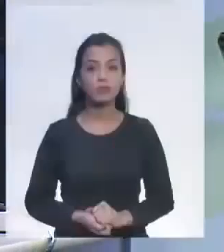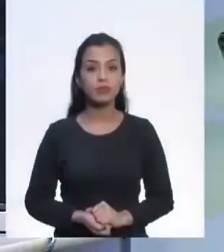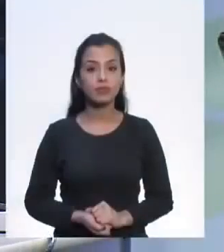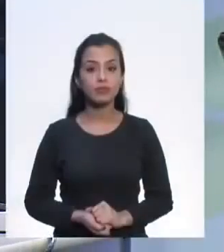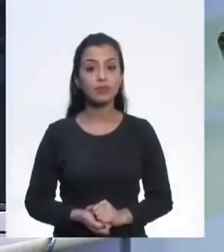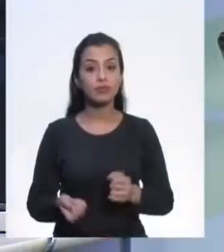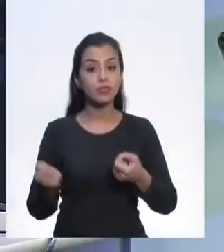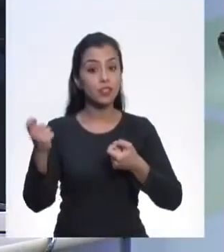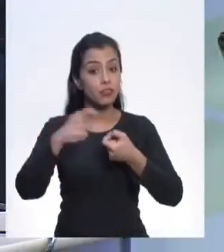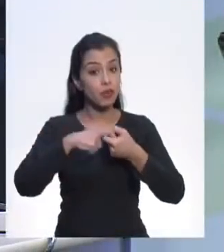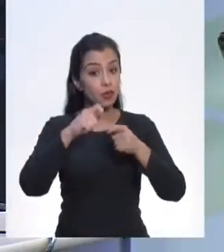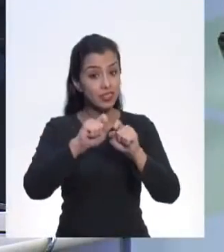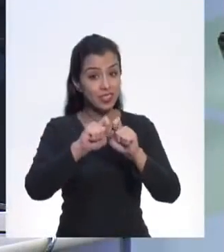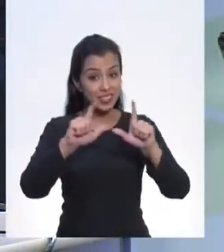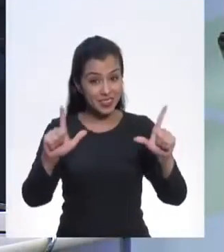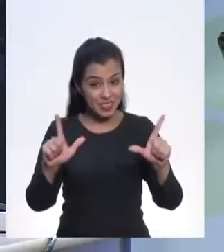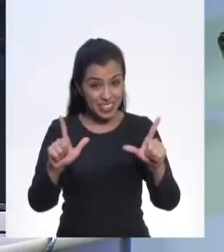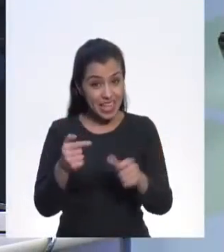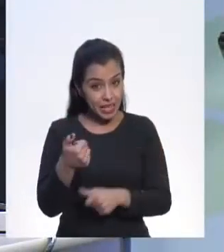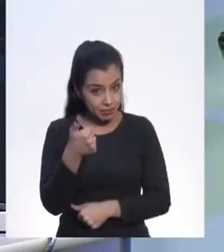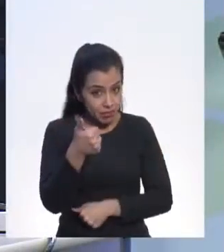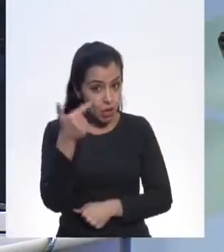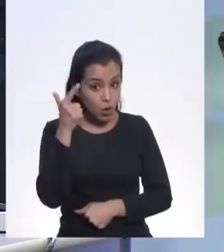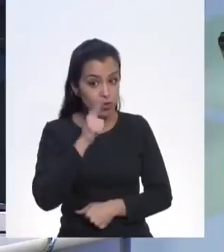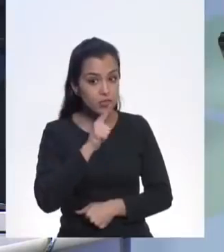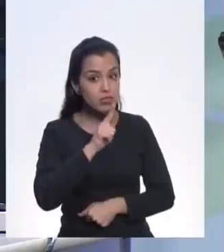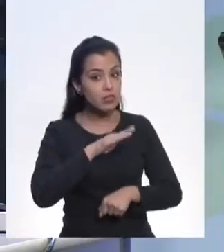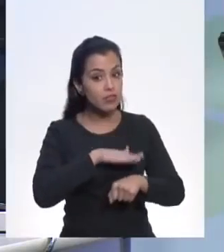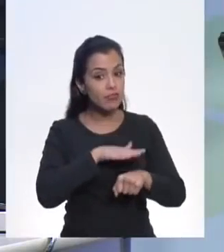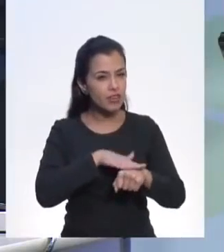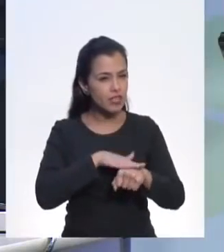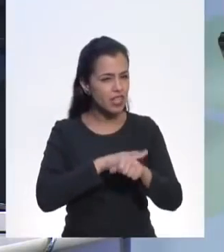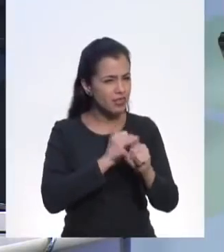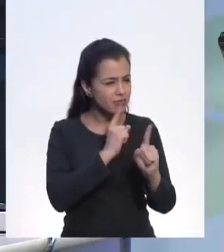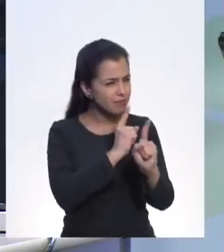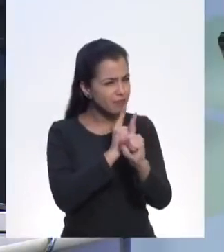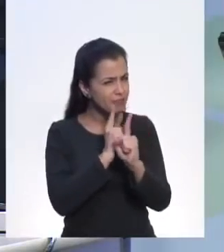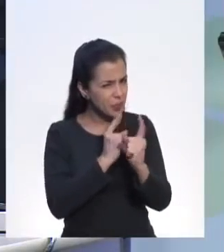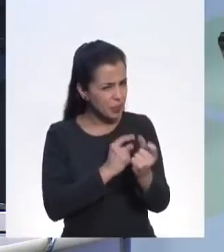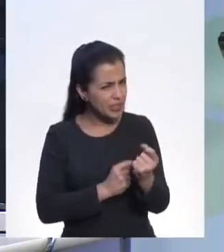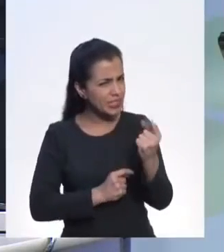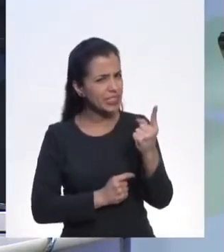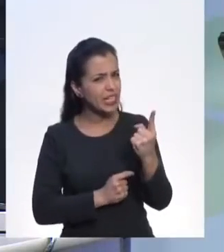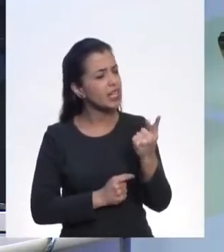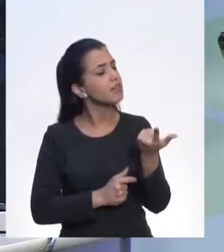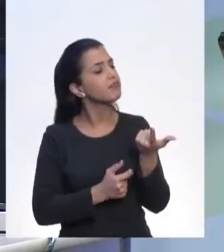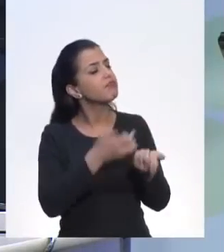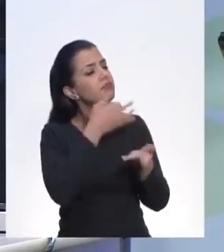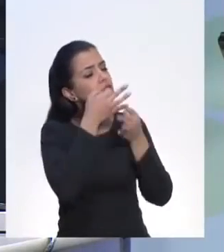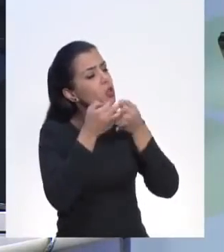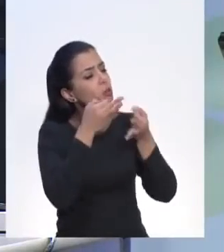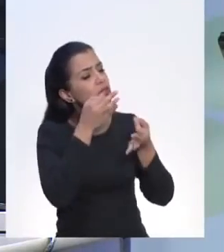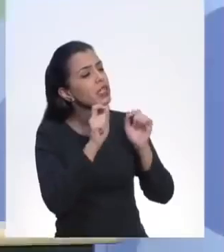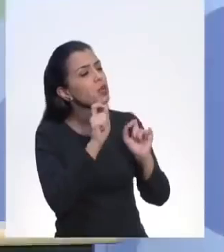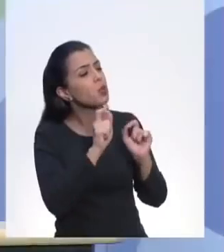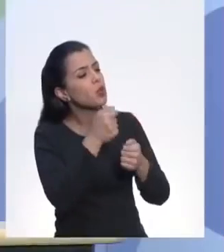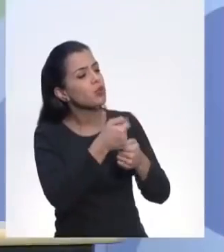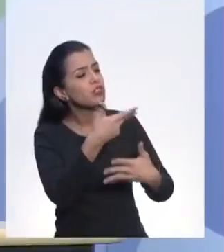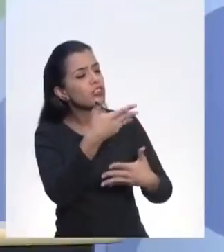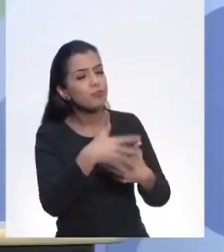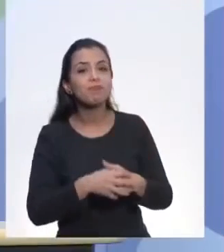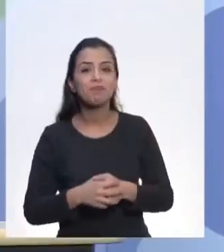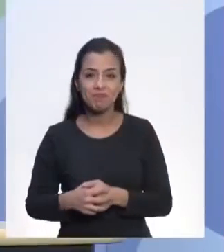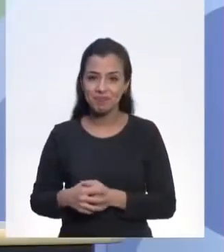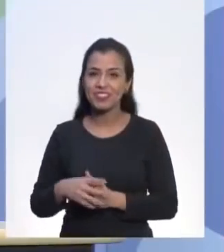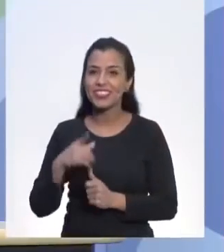voltamos do chat. E aí, vocês conseguiram fazer? Acharam alguma coisa estranha? Professora Roberta, o que eles contaram lá no chat? Olha, professora Inês,